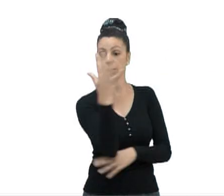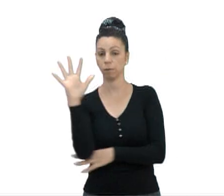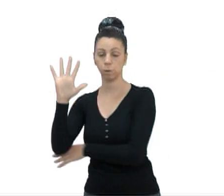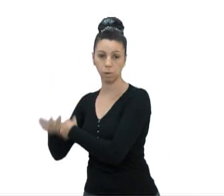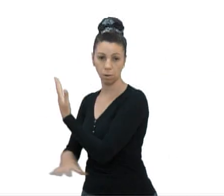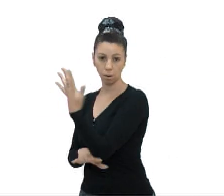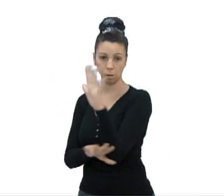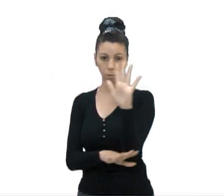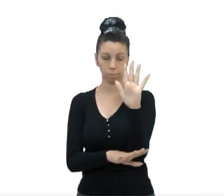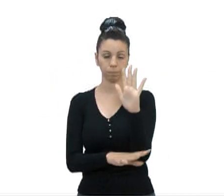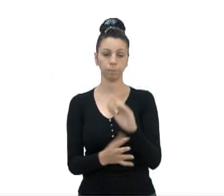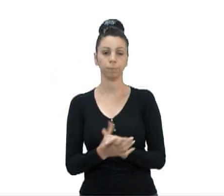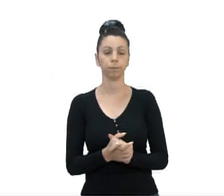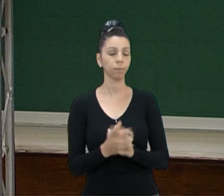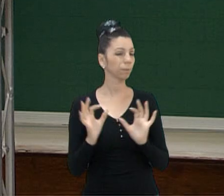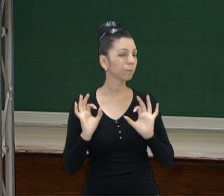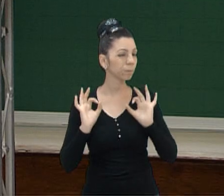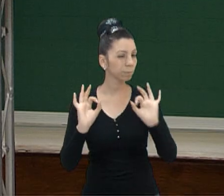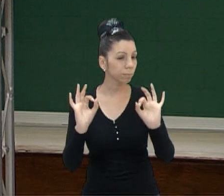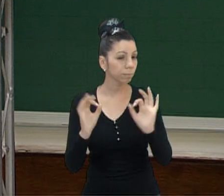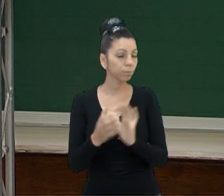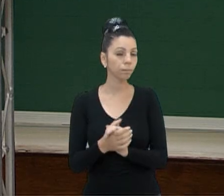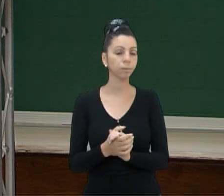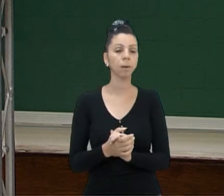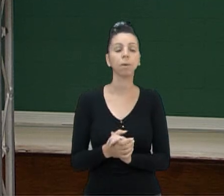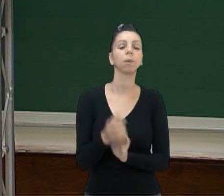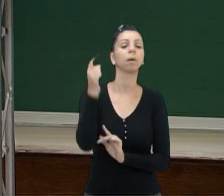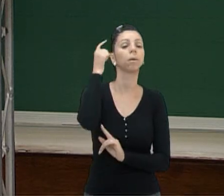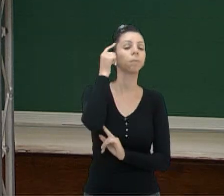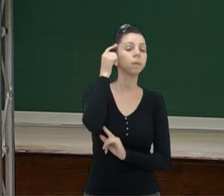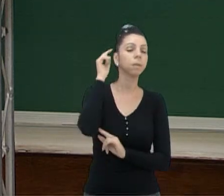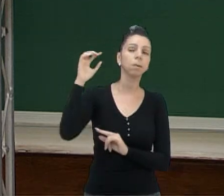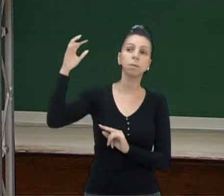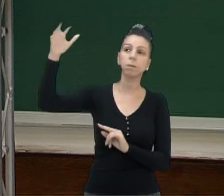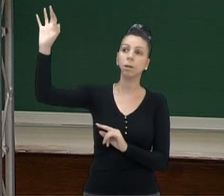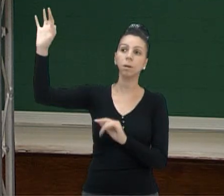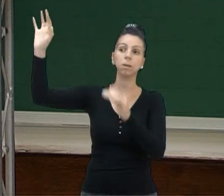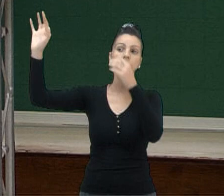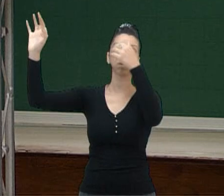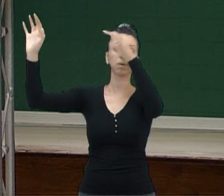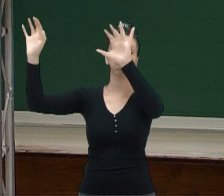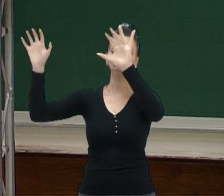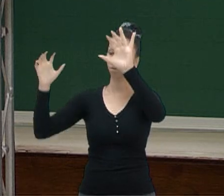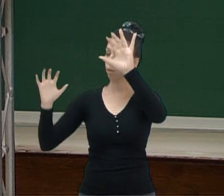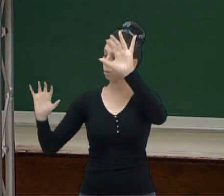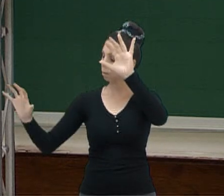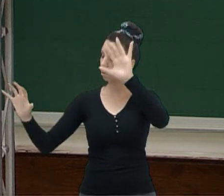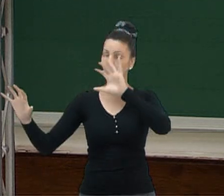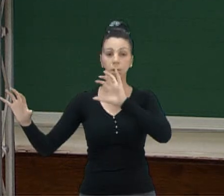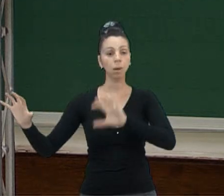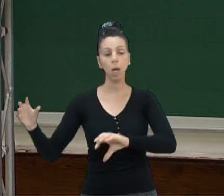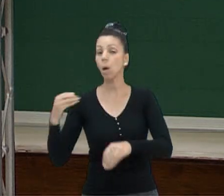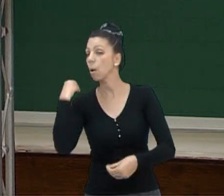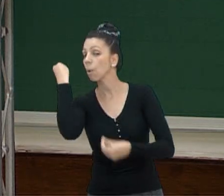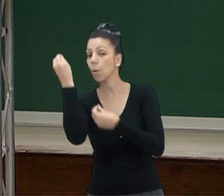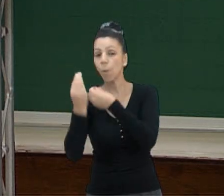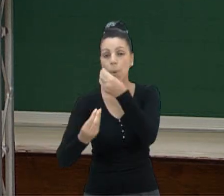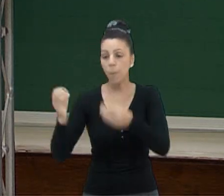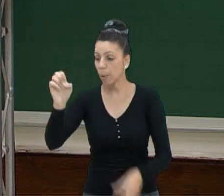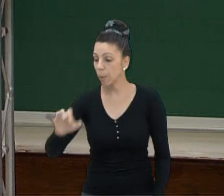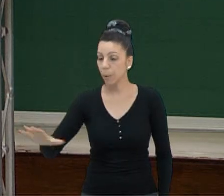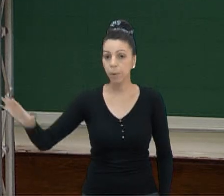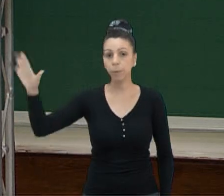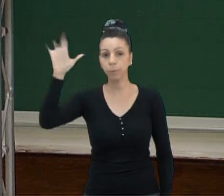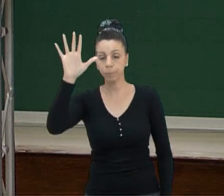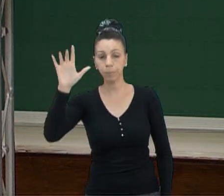definidas. Então, pensando nas regionalizações, nas divisões, vamos ver ali como que a gente pode dividir a Europa. Europa